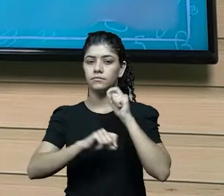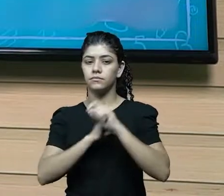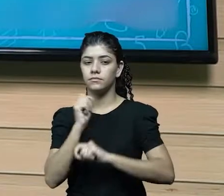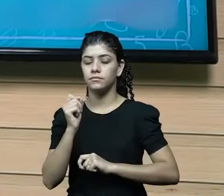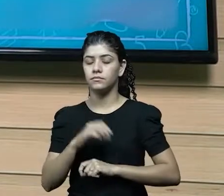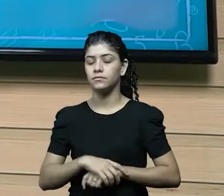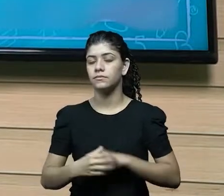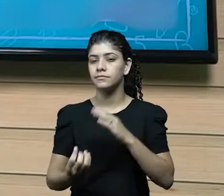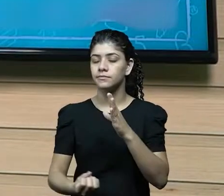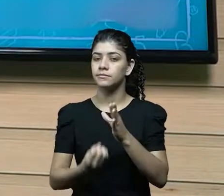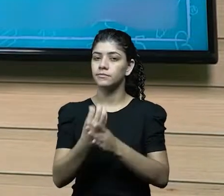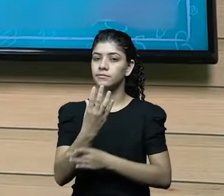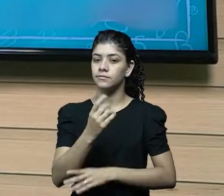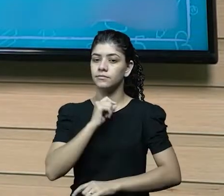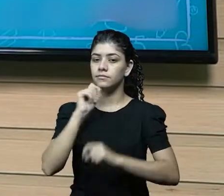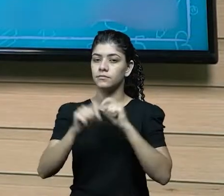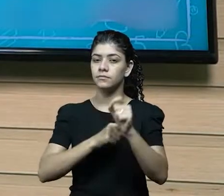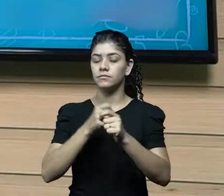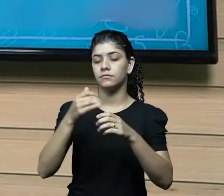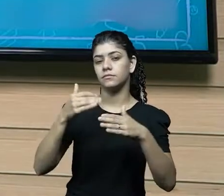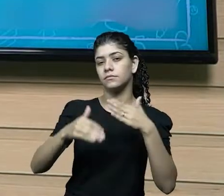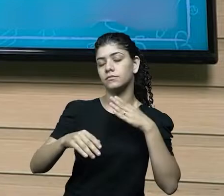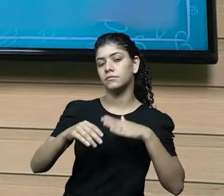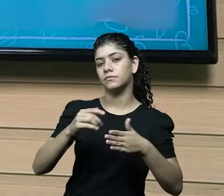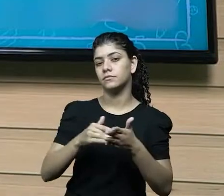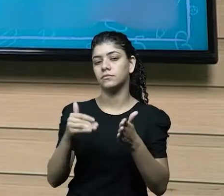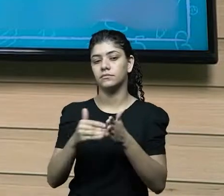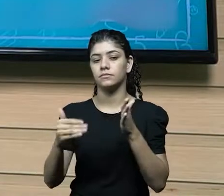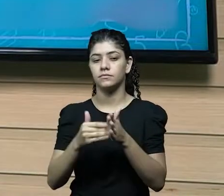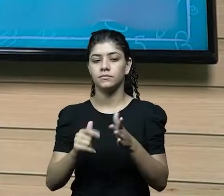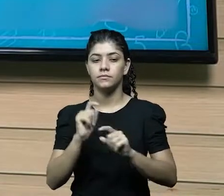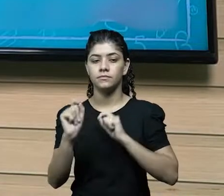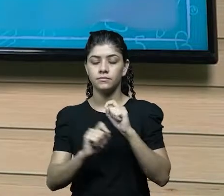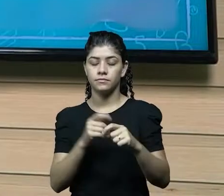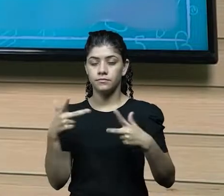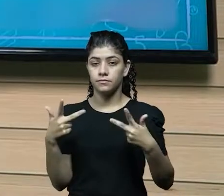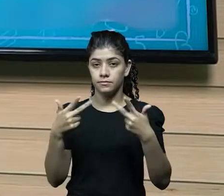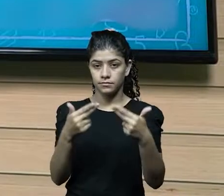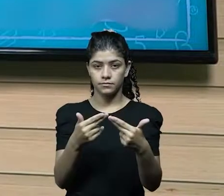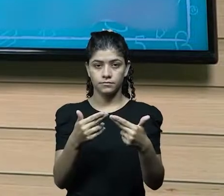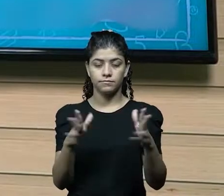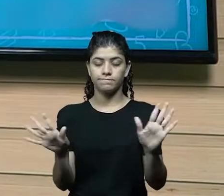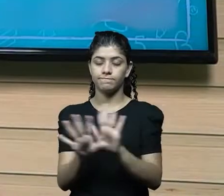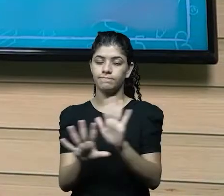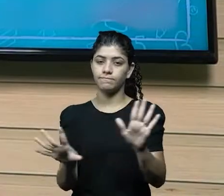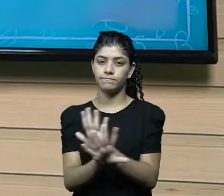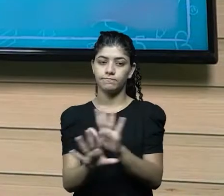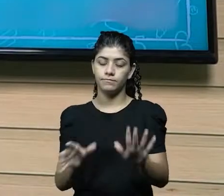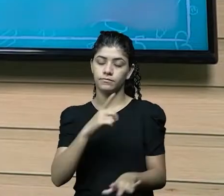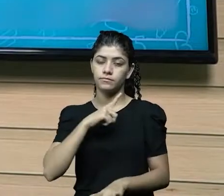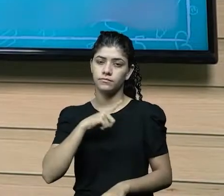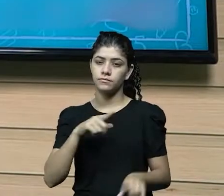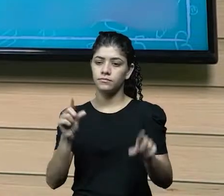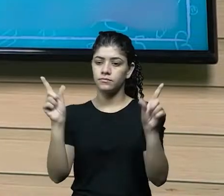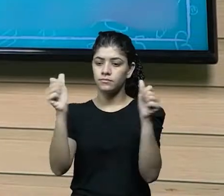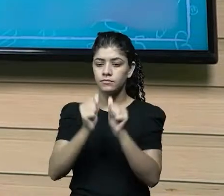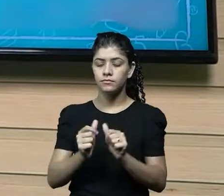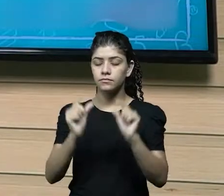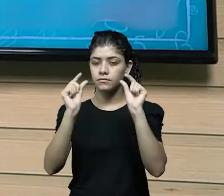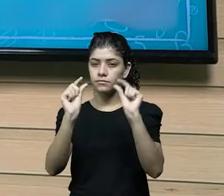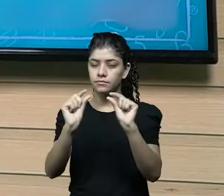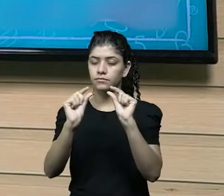a fabricação de uma peça, por exemplo, totalmente igual. Pode haver, sim, uma variação pequena